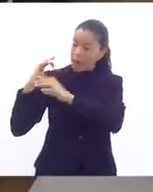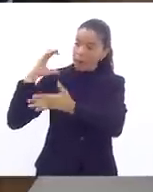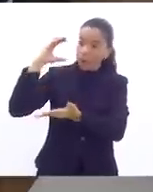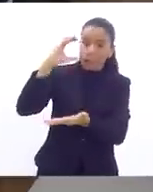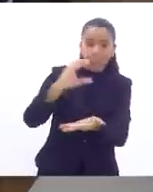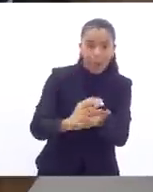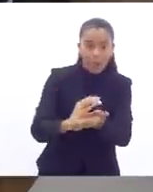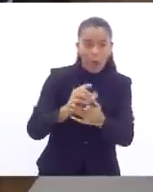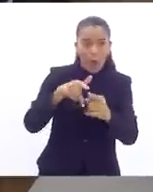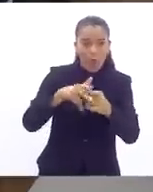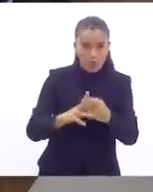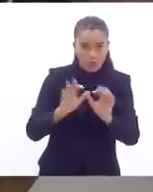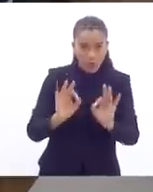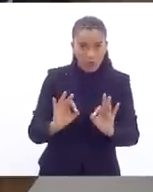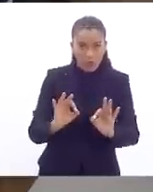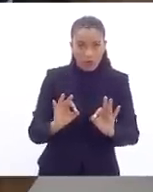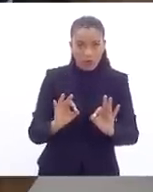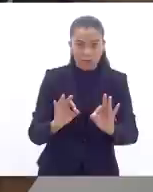pagamento